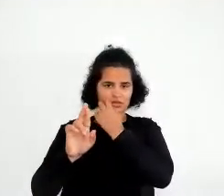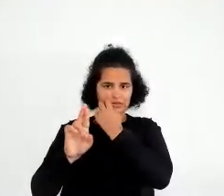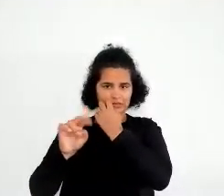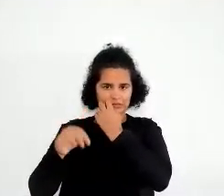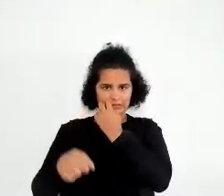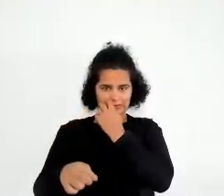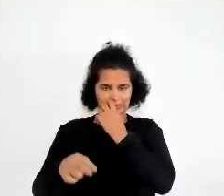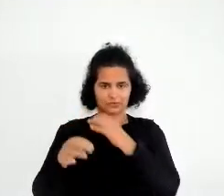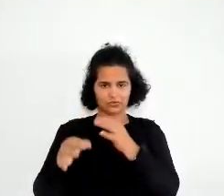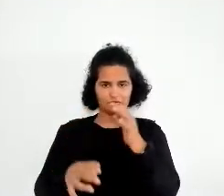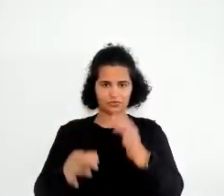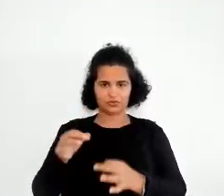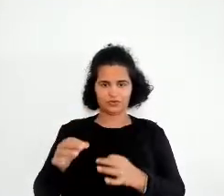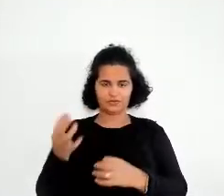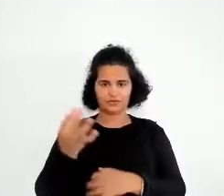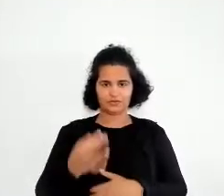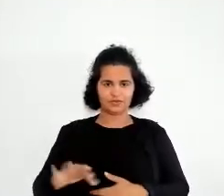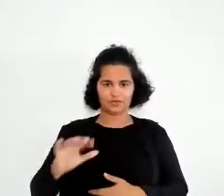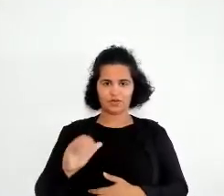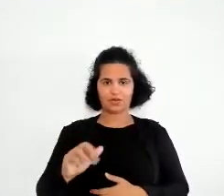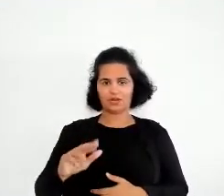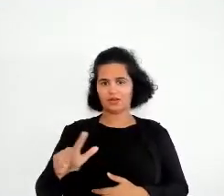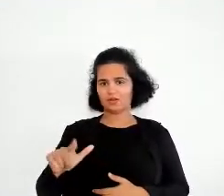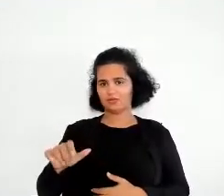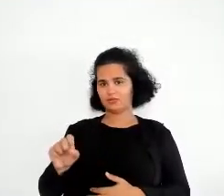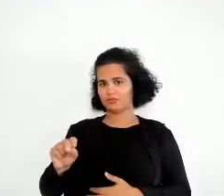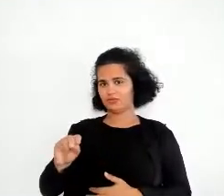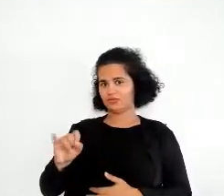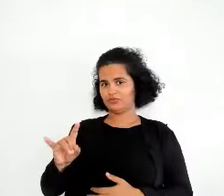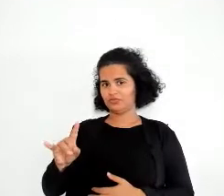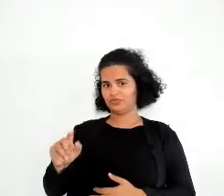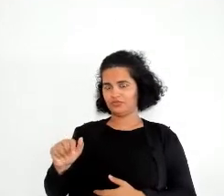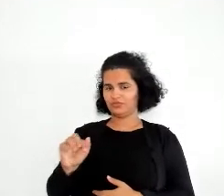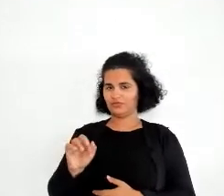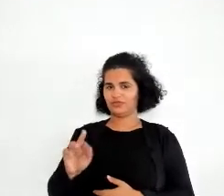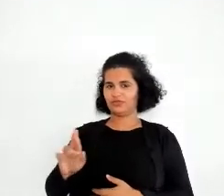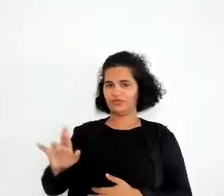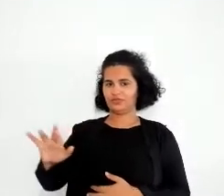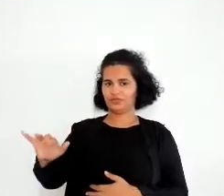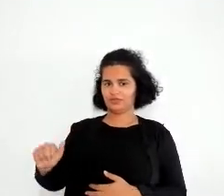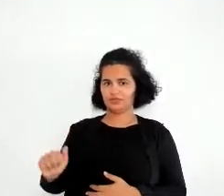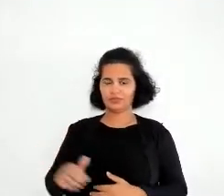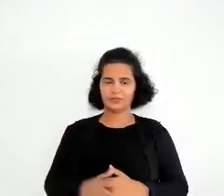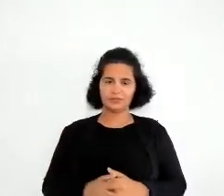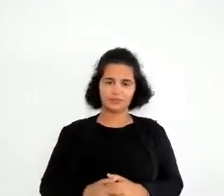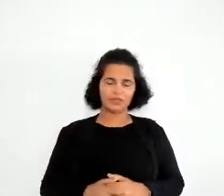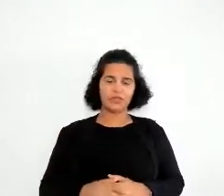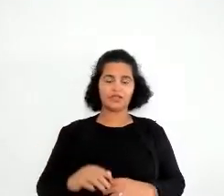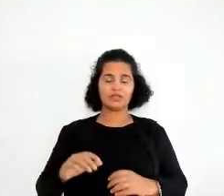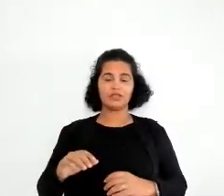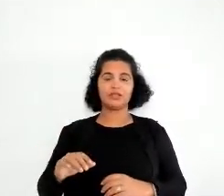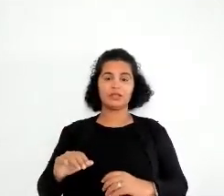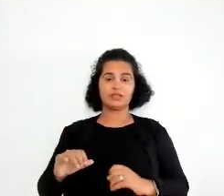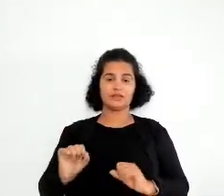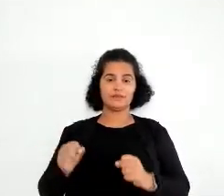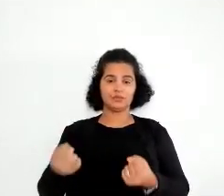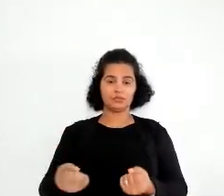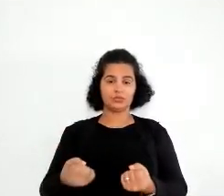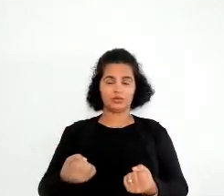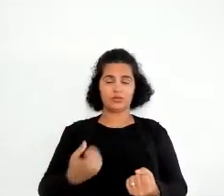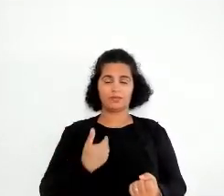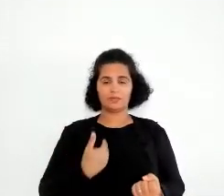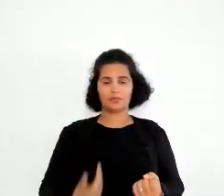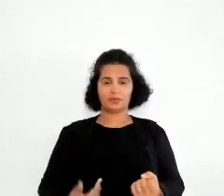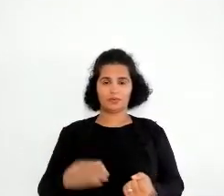Dias Ferreira, representando a Defensoria Pública Geral do Estado, o Defensor Público Bruno Barros,